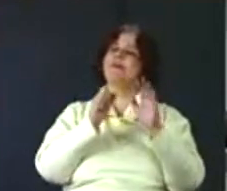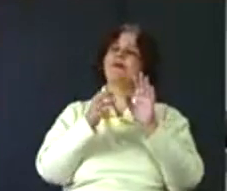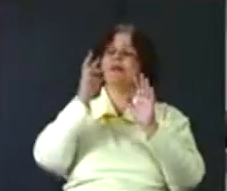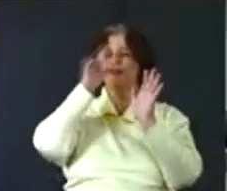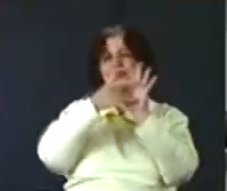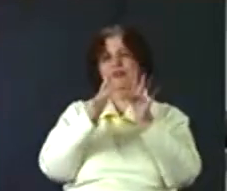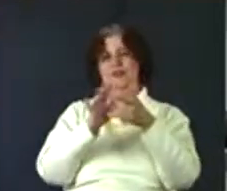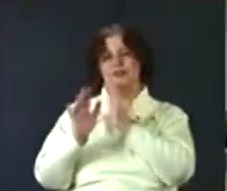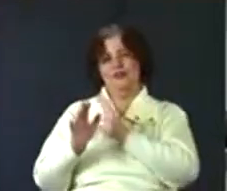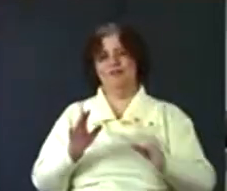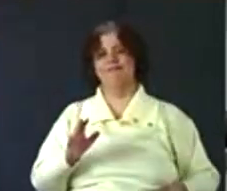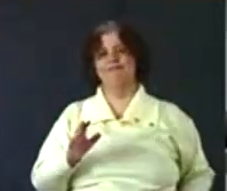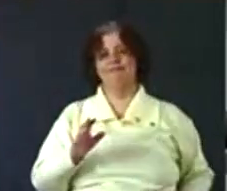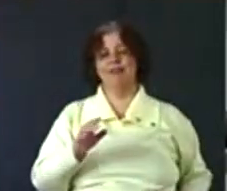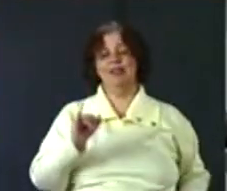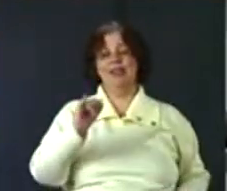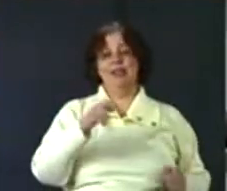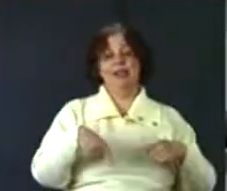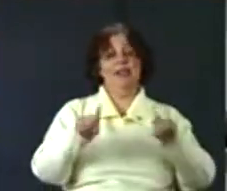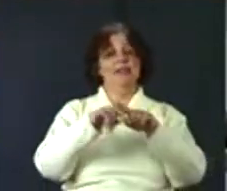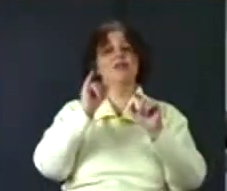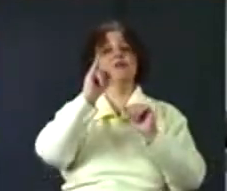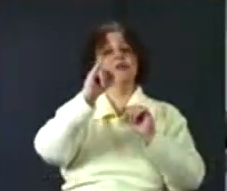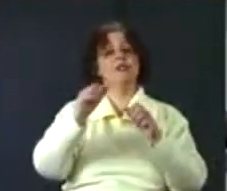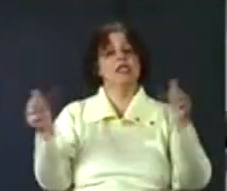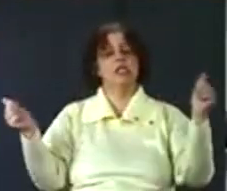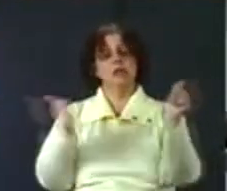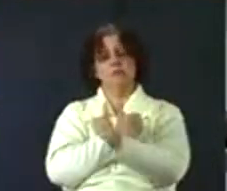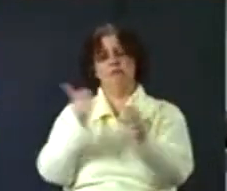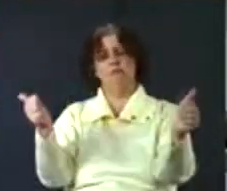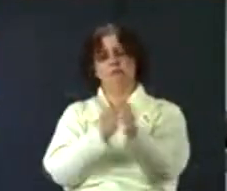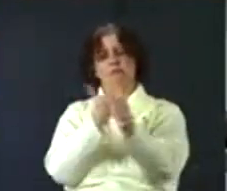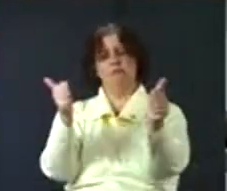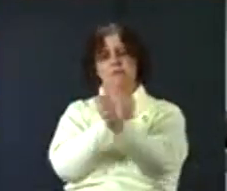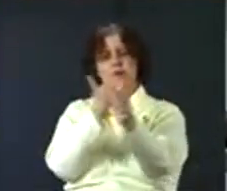tribulação seja grande, que a perseguição venha sobre a sua igreja,